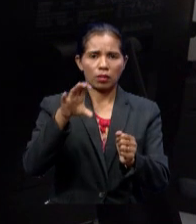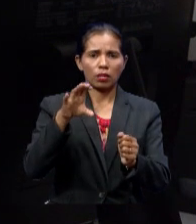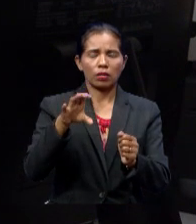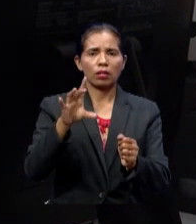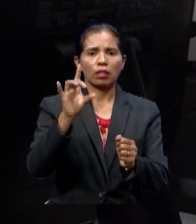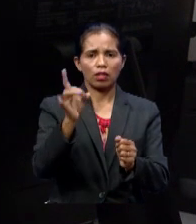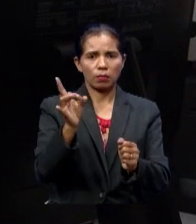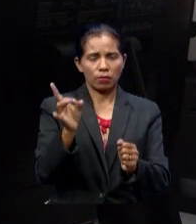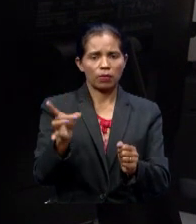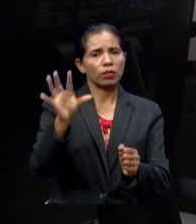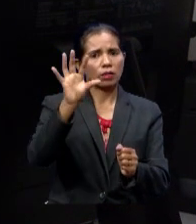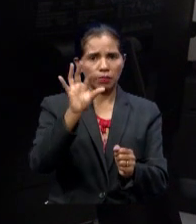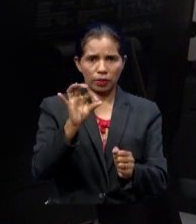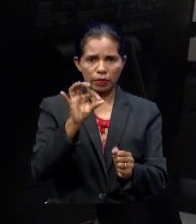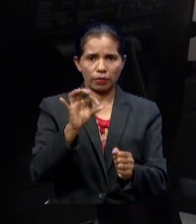489